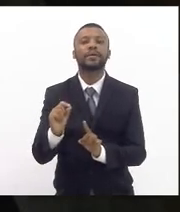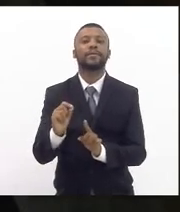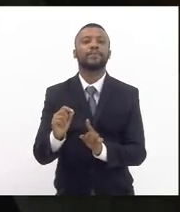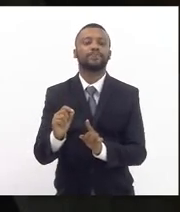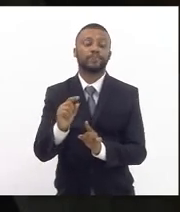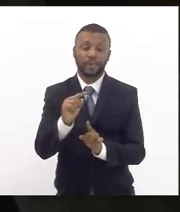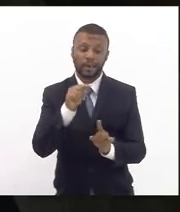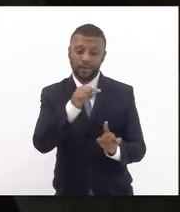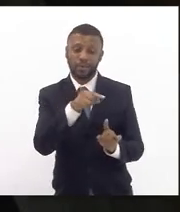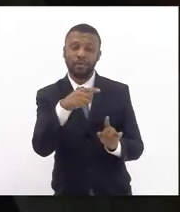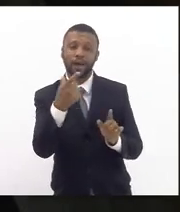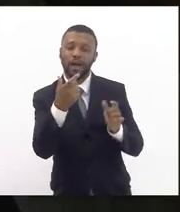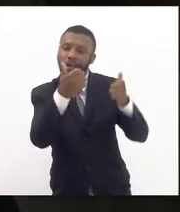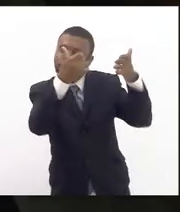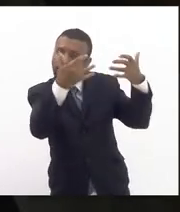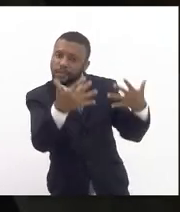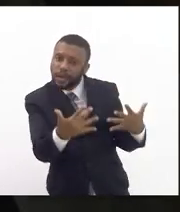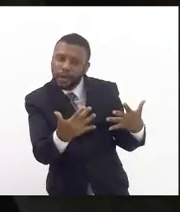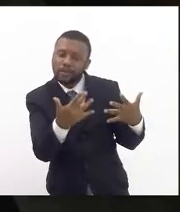como uma